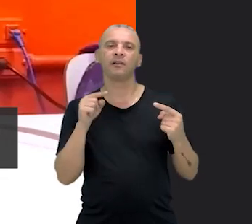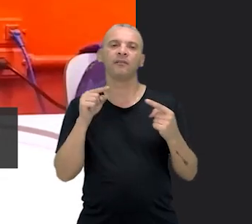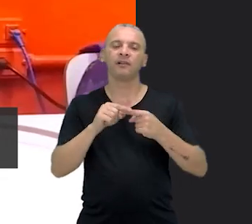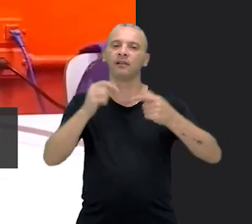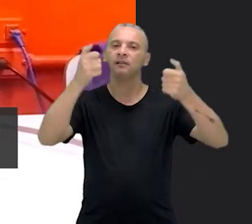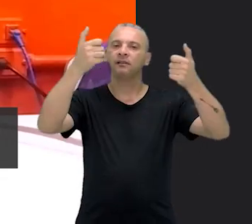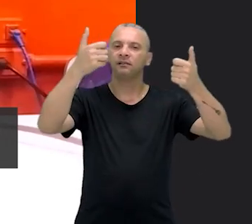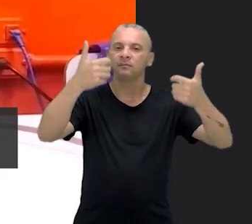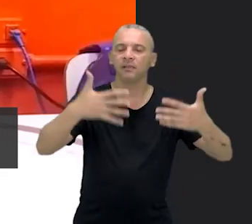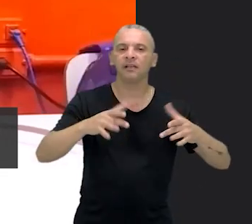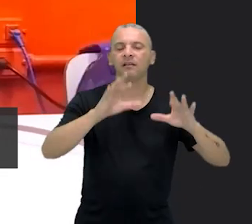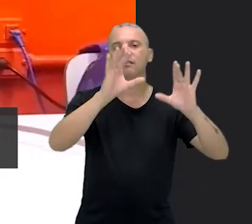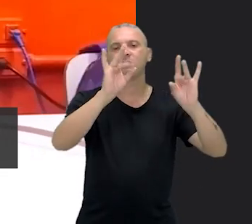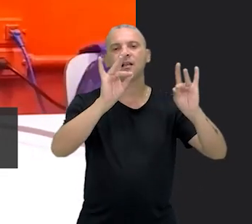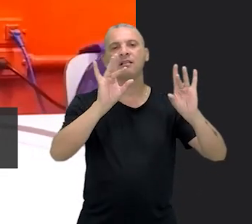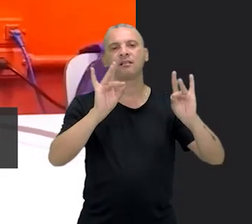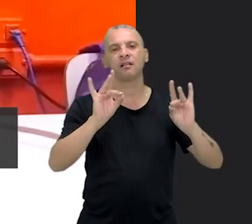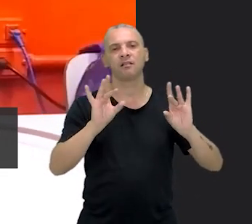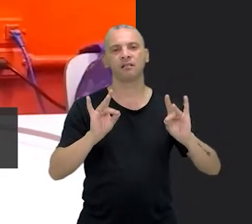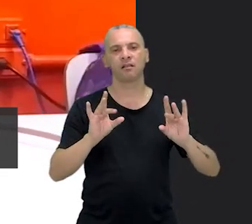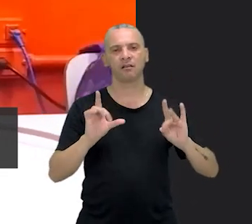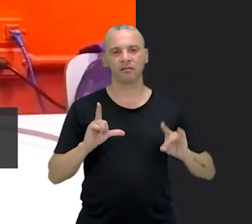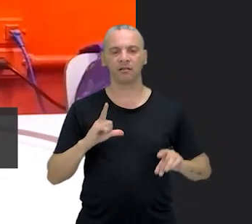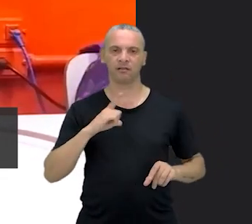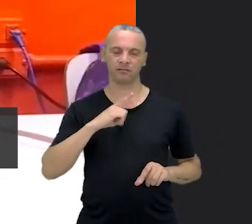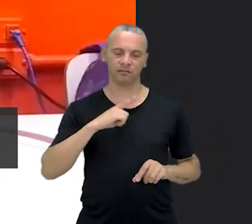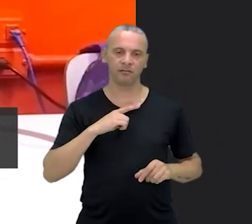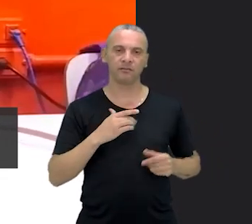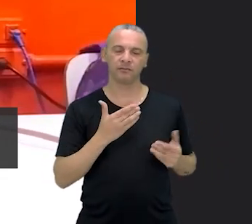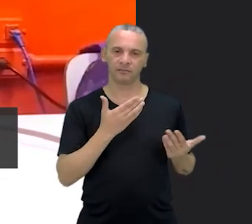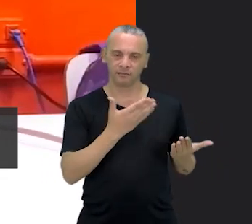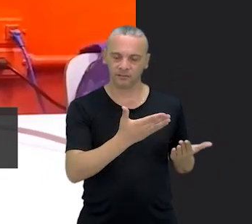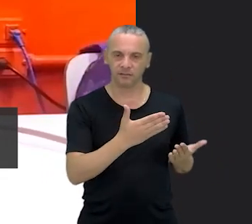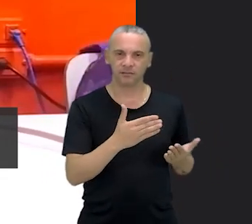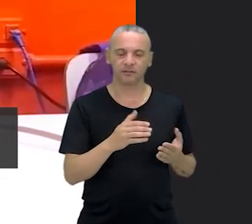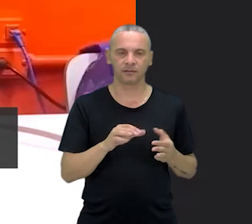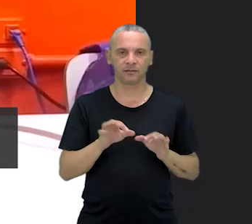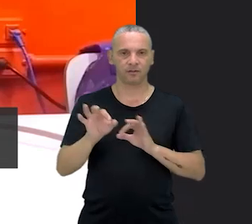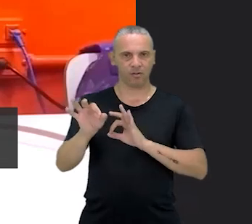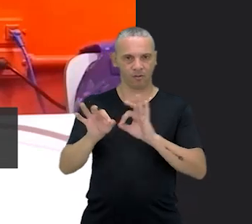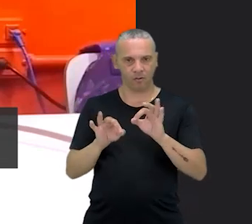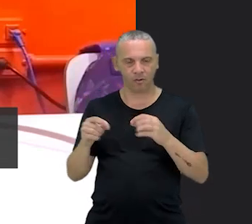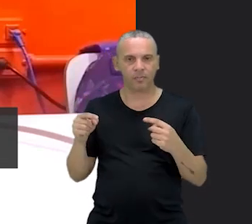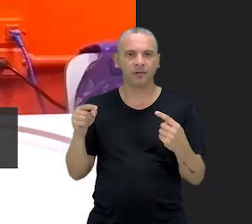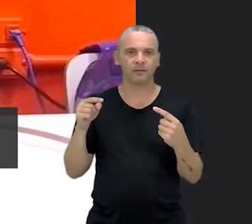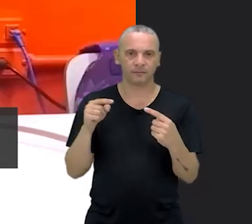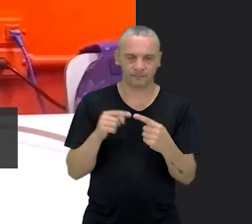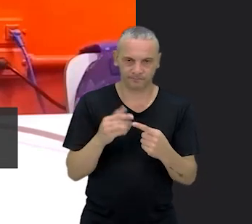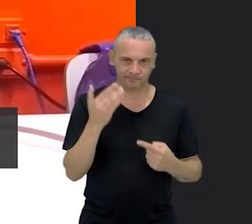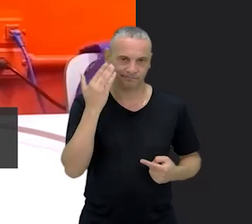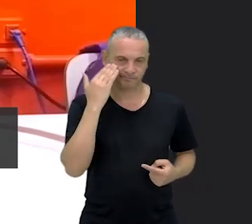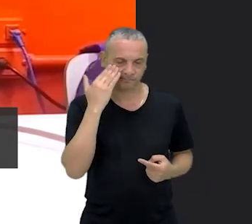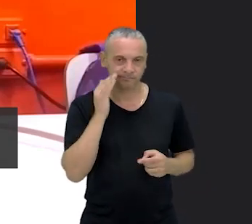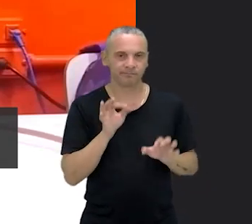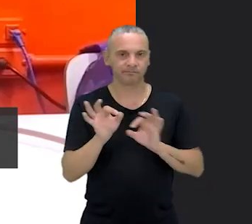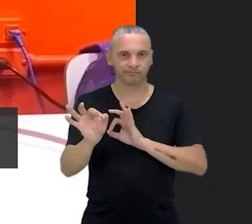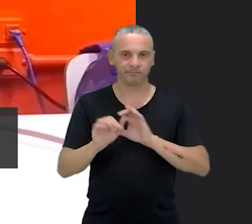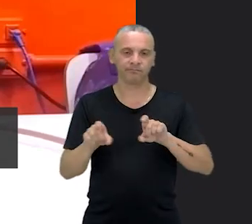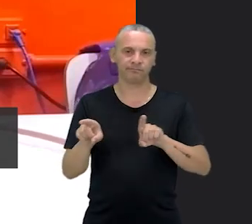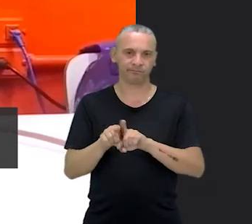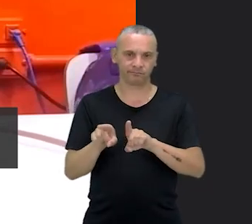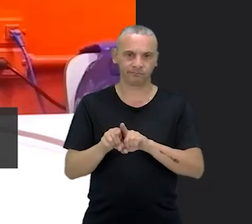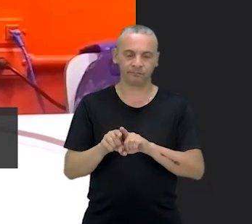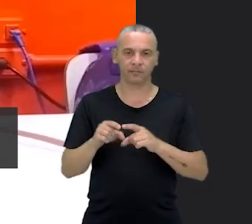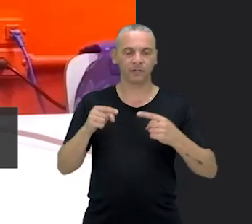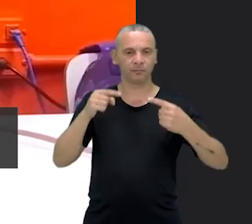cada detalhe que ela colocou no quarto do Fernando, as roupas e tudo mais. ela pensou em tudo,